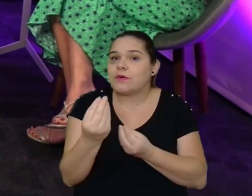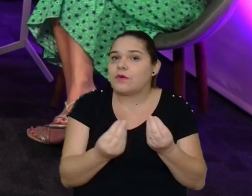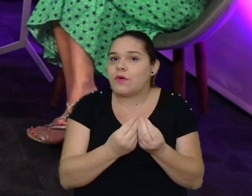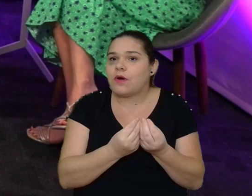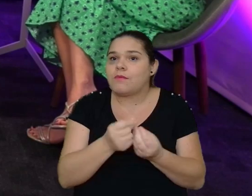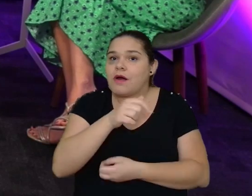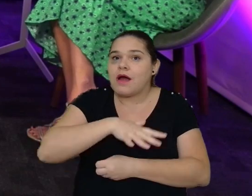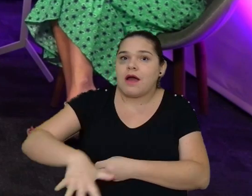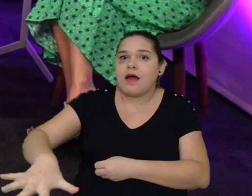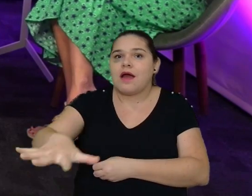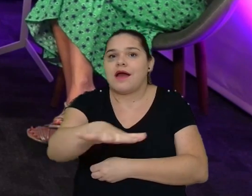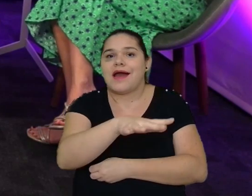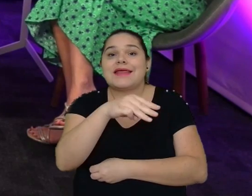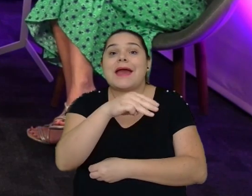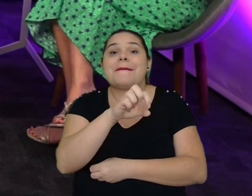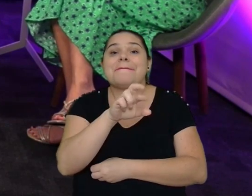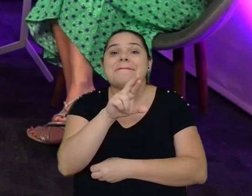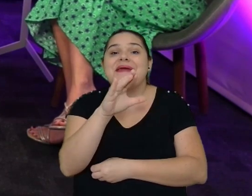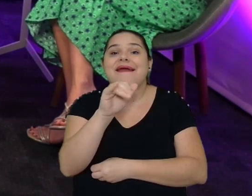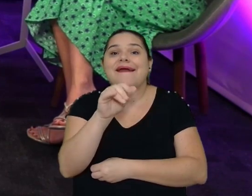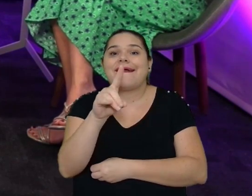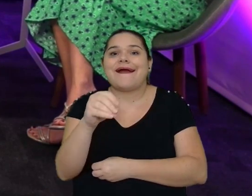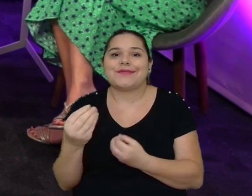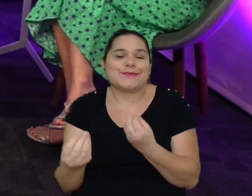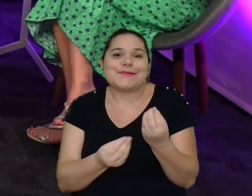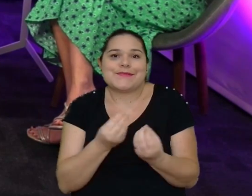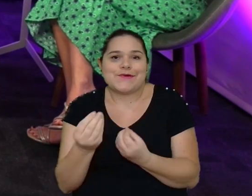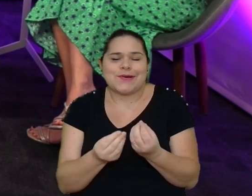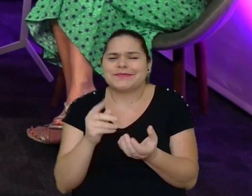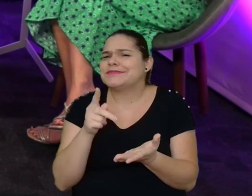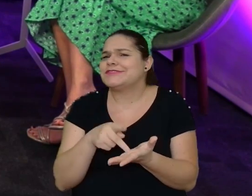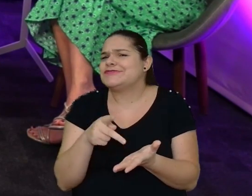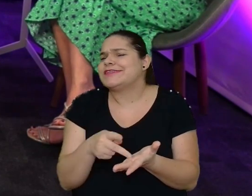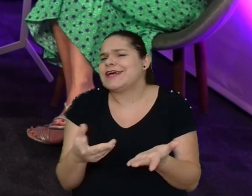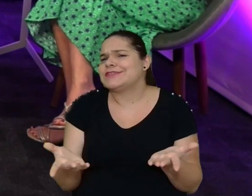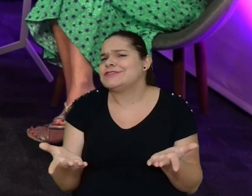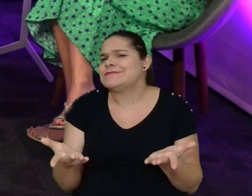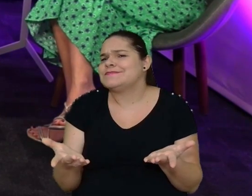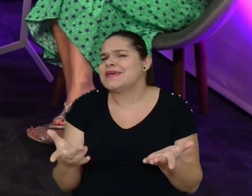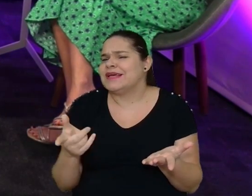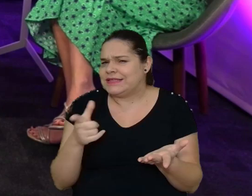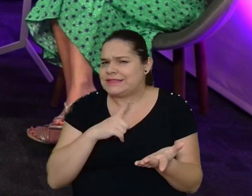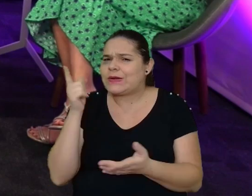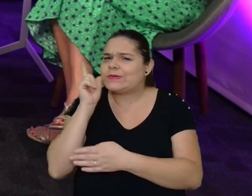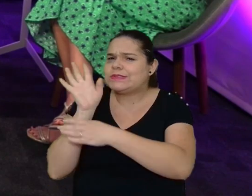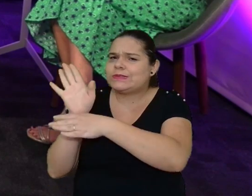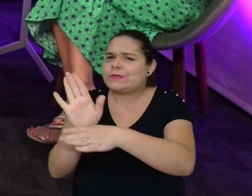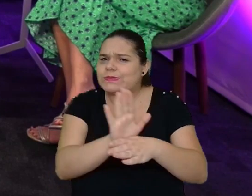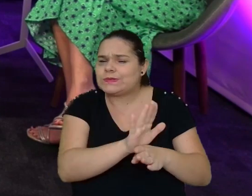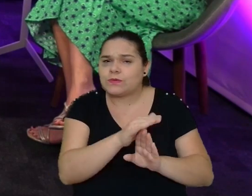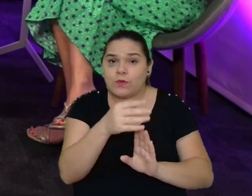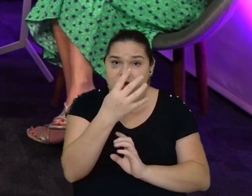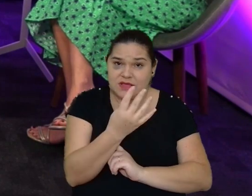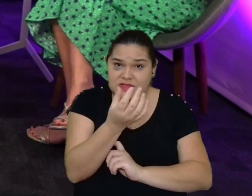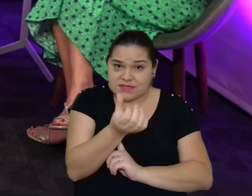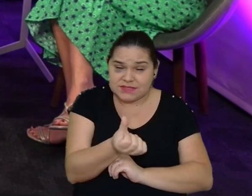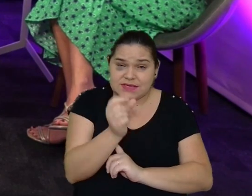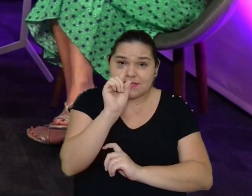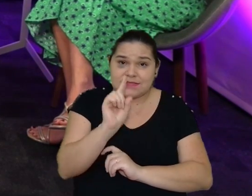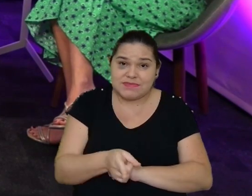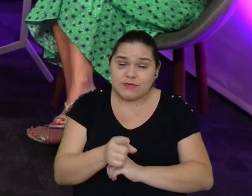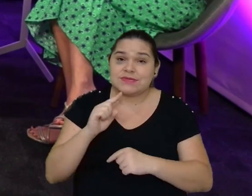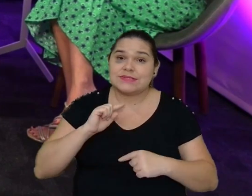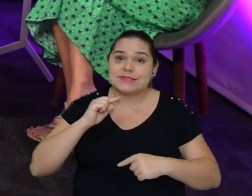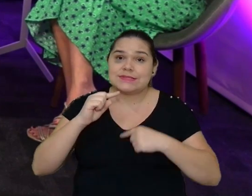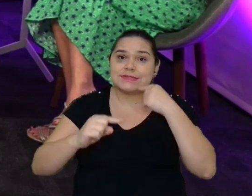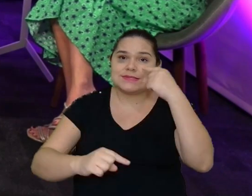Digamos assim, é um mercado. De fato, tá atendendo todo mundo, 46 mil ciclos de fertilização pro